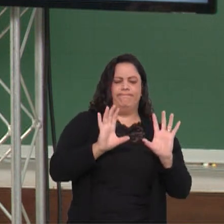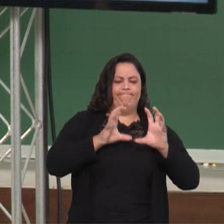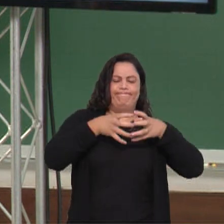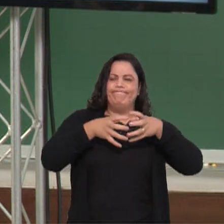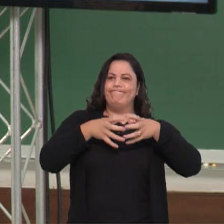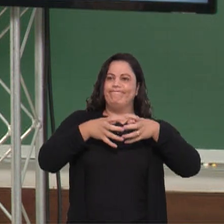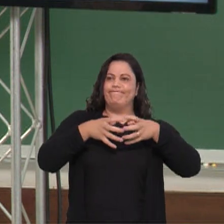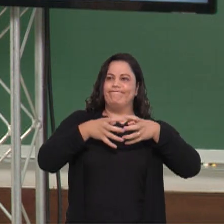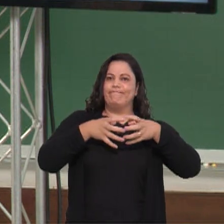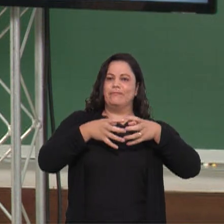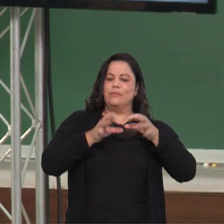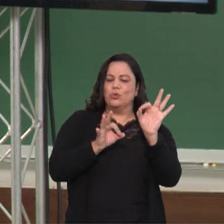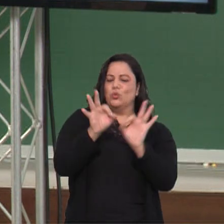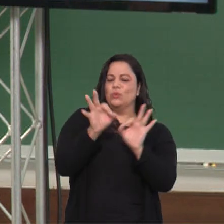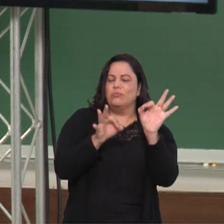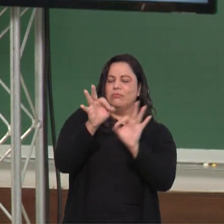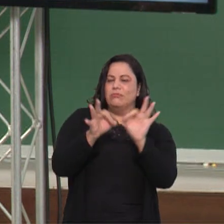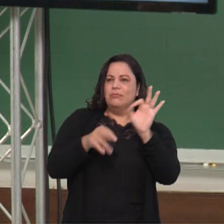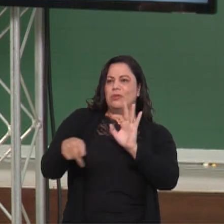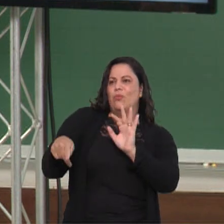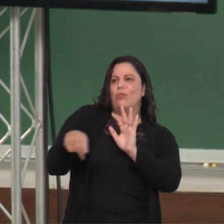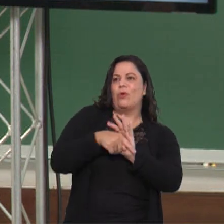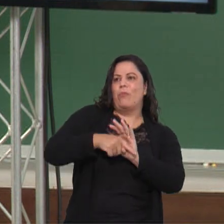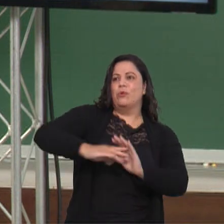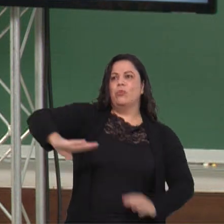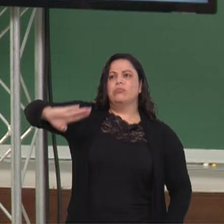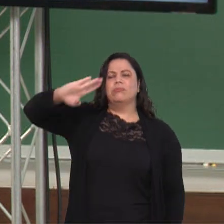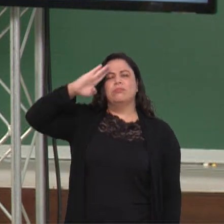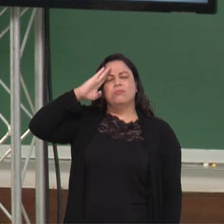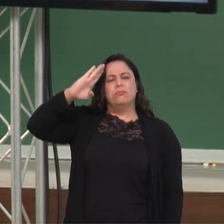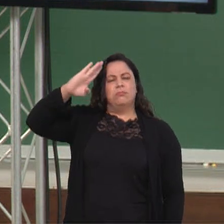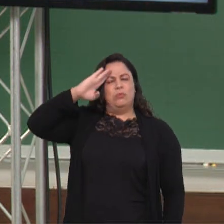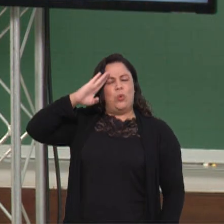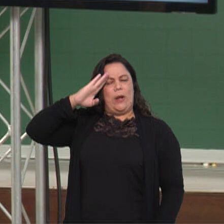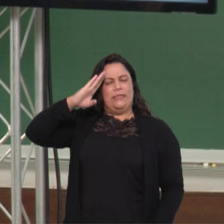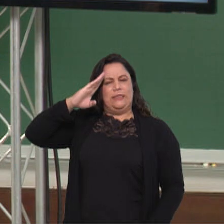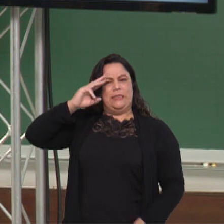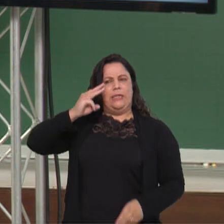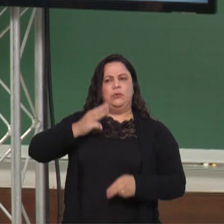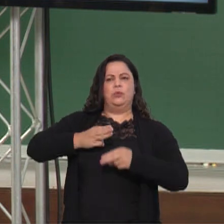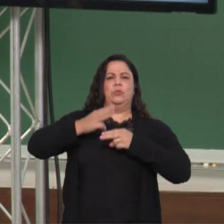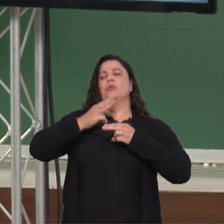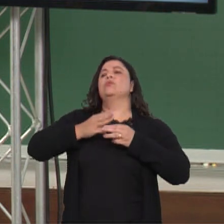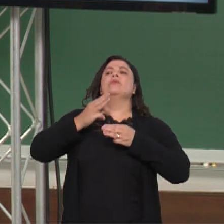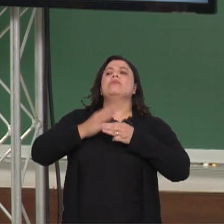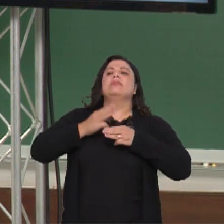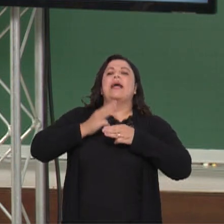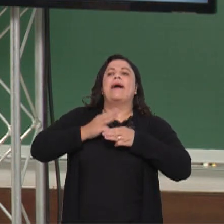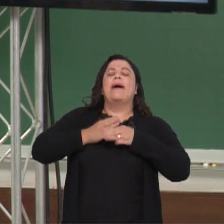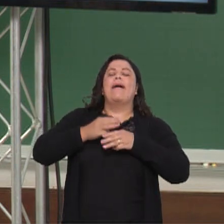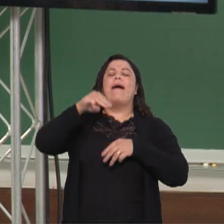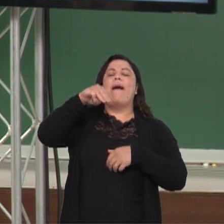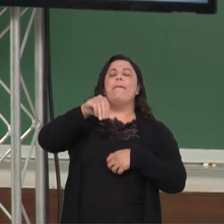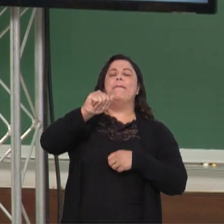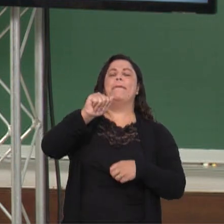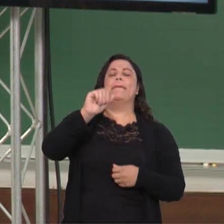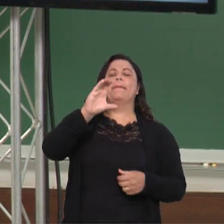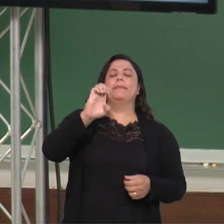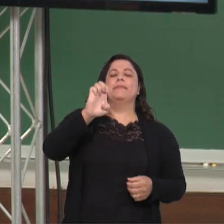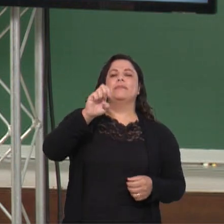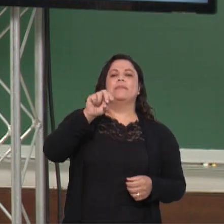começa quando o exército da Macedônia começa gradativamente invadir e dominar